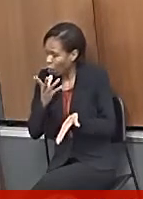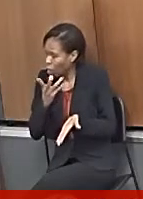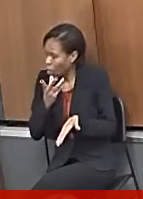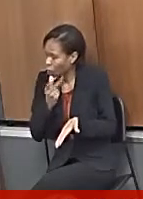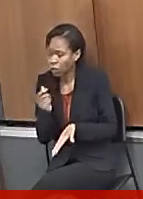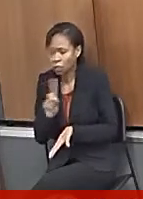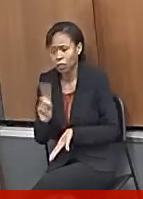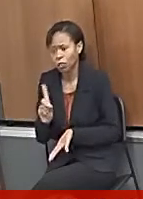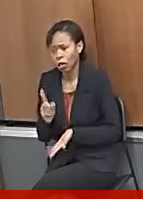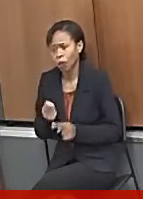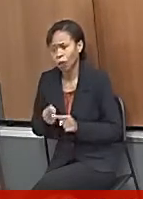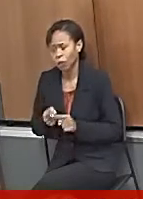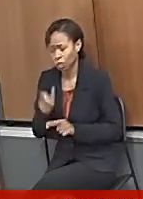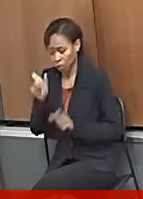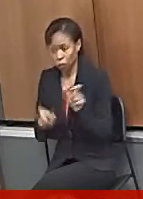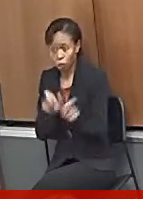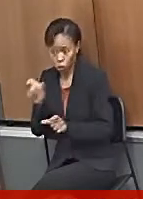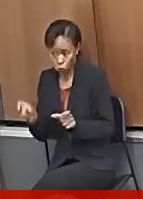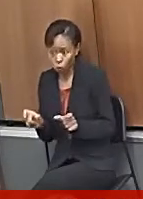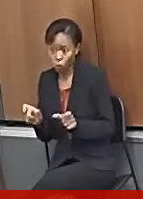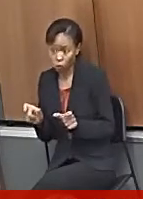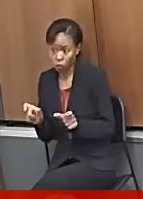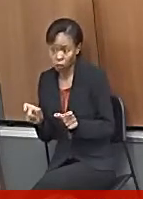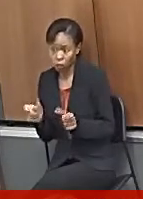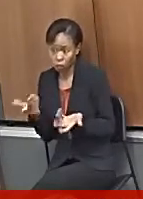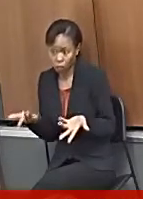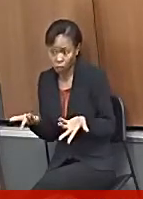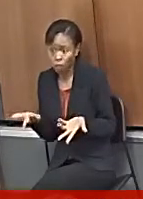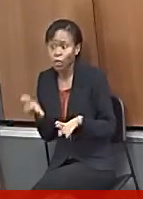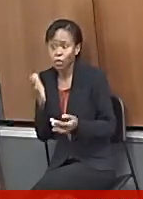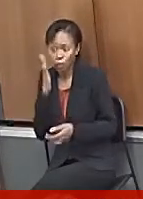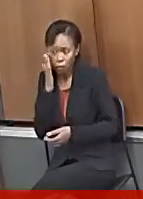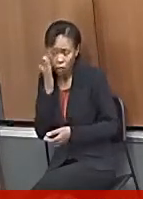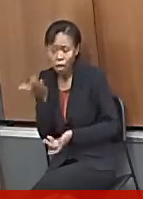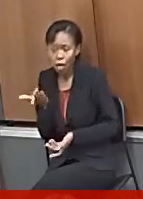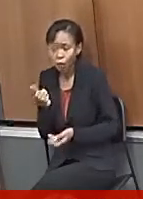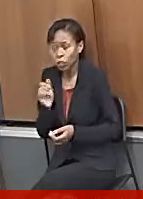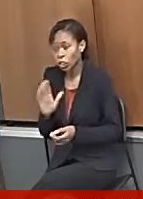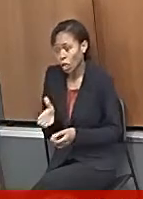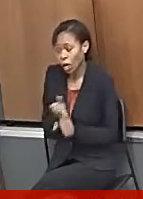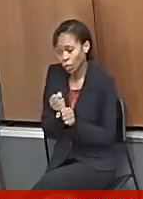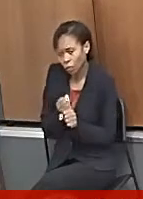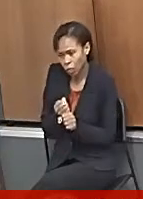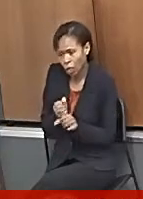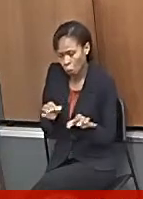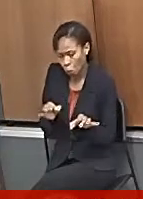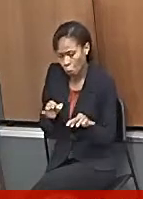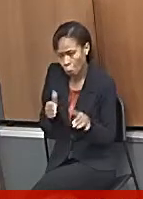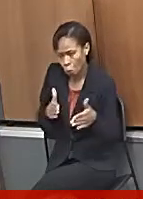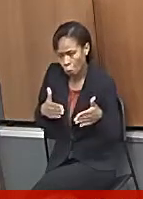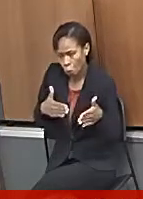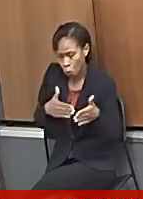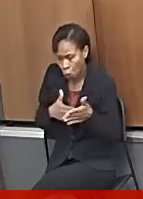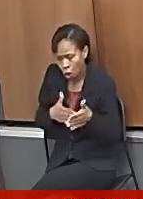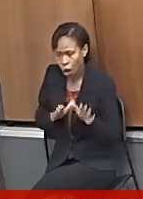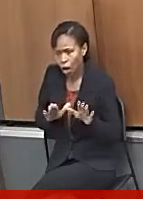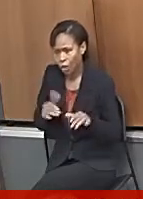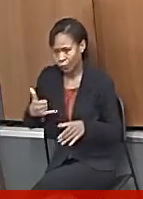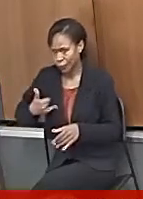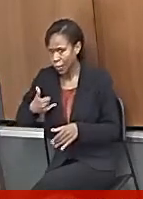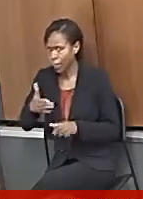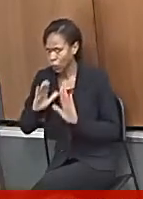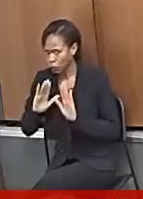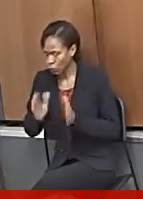todo mundo está atento quem é 25 completou tempo idade liguei para a escola nem todo mundo tá fazendo isso